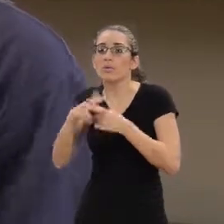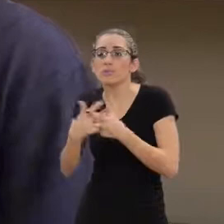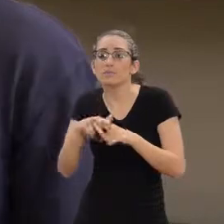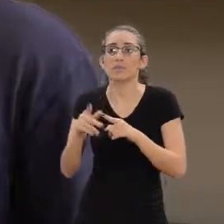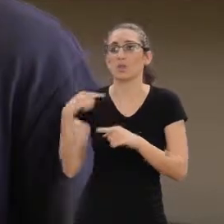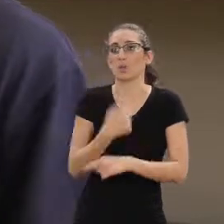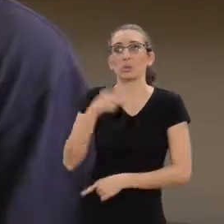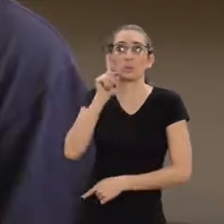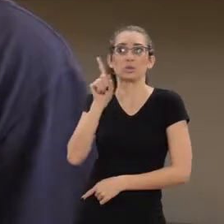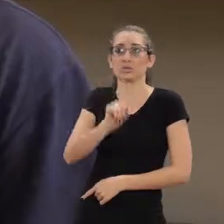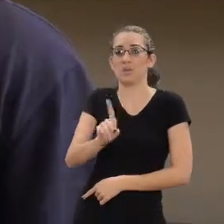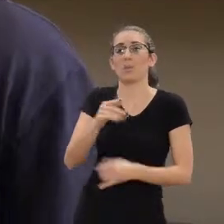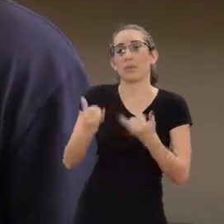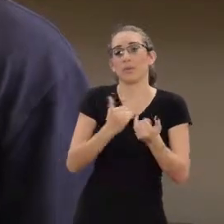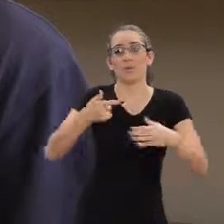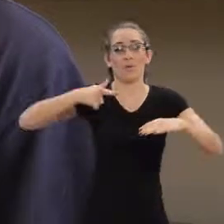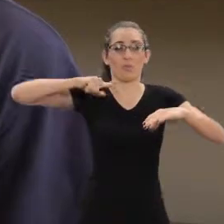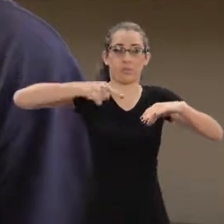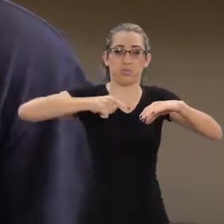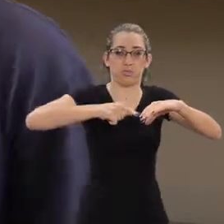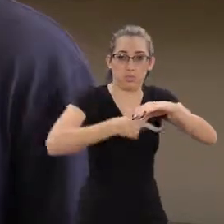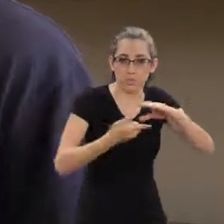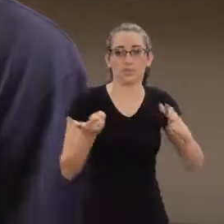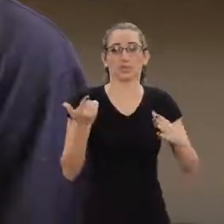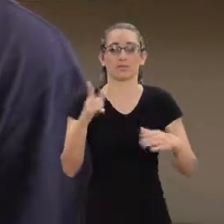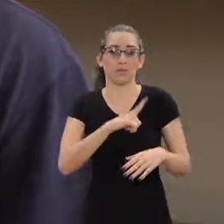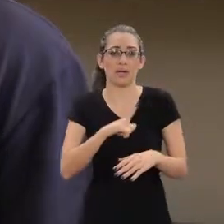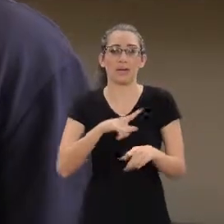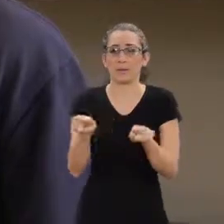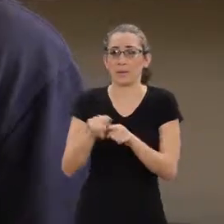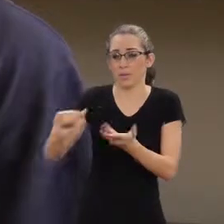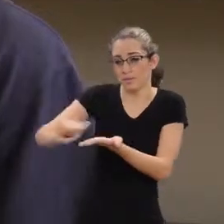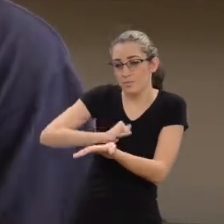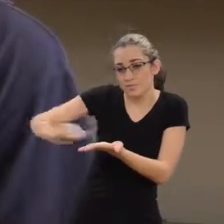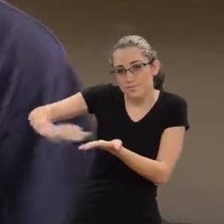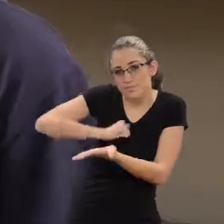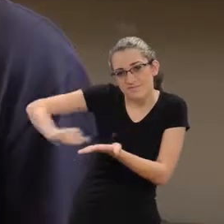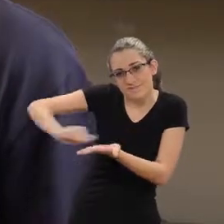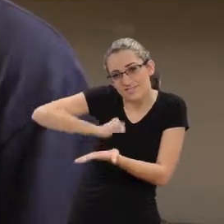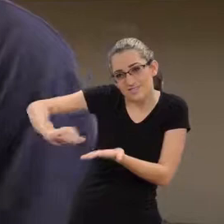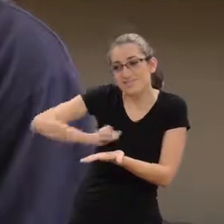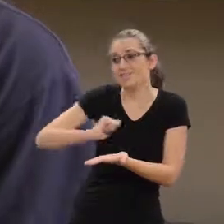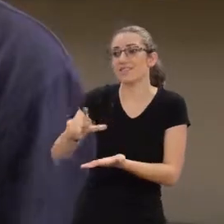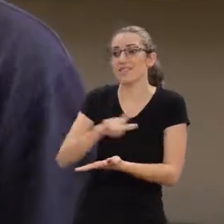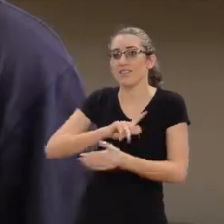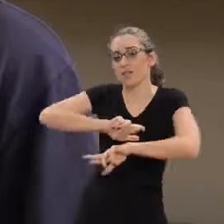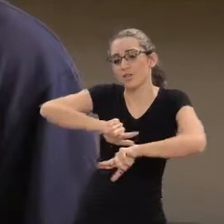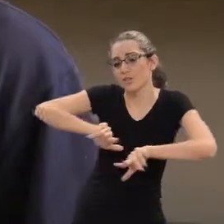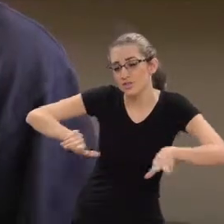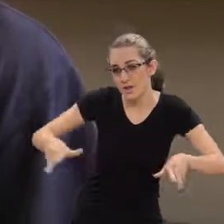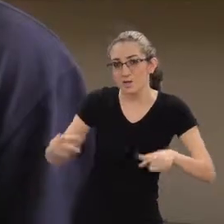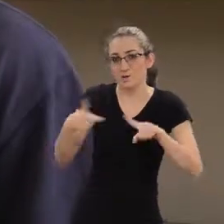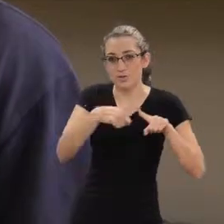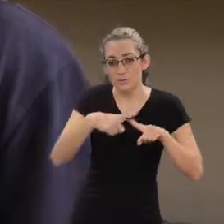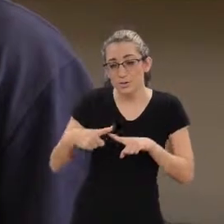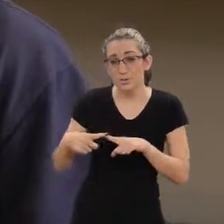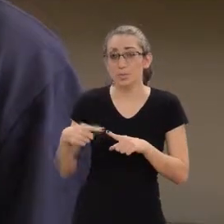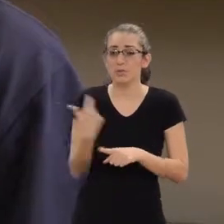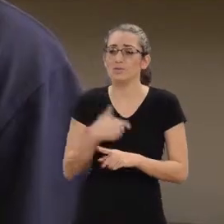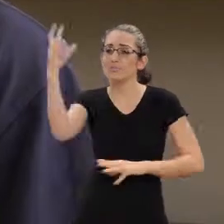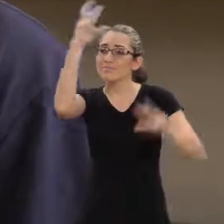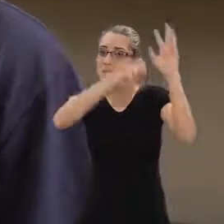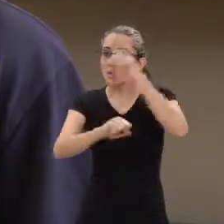todos os dias, que é furadeira, esmerilhadeira, até trabalho de lima, furação, furadeira e tudo mais. É,